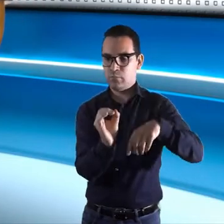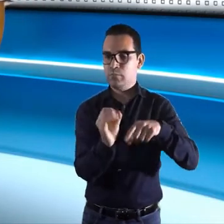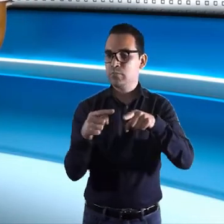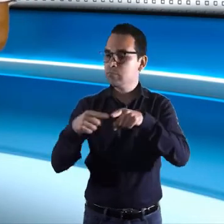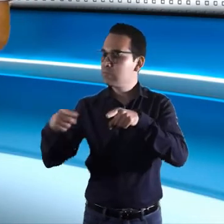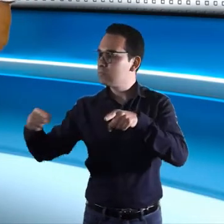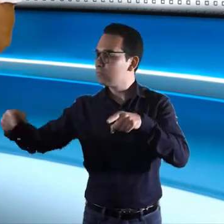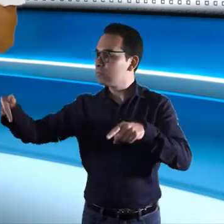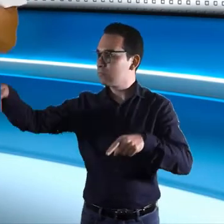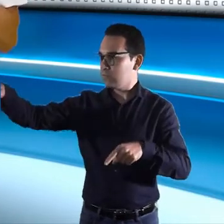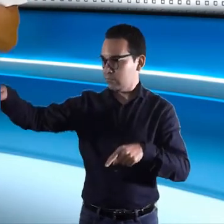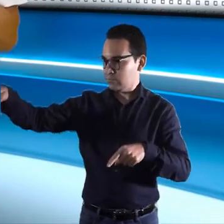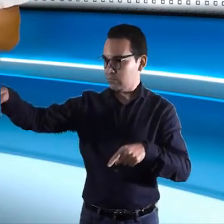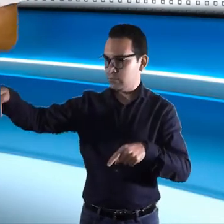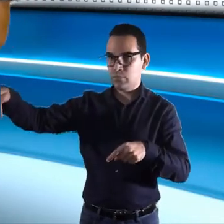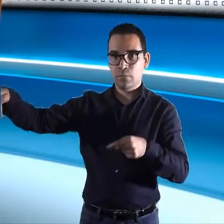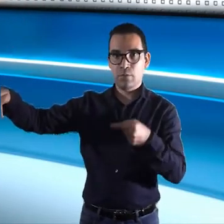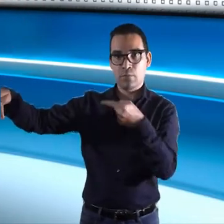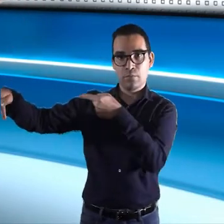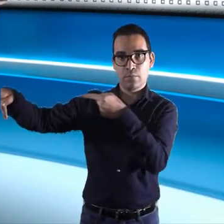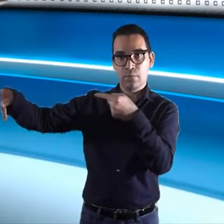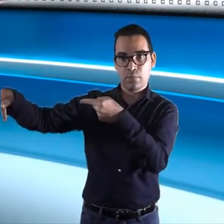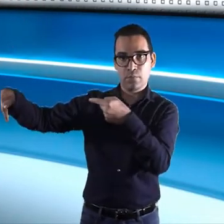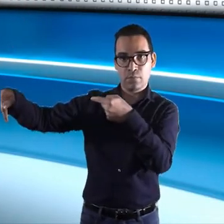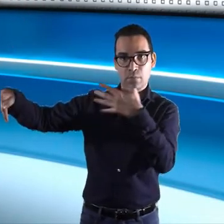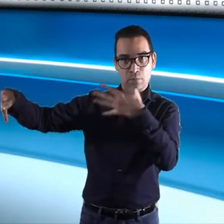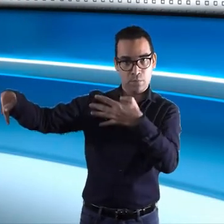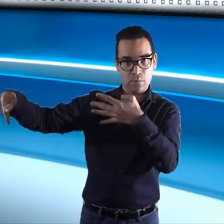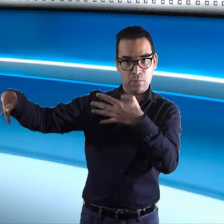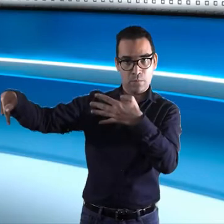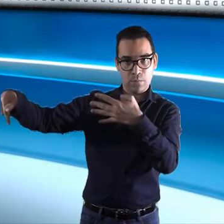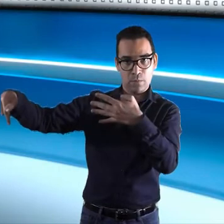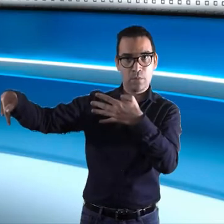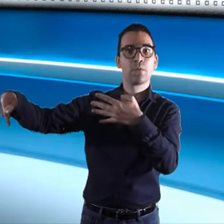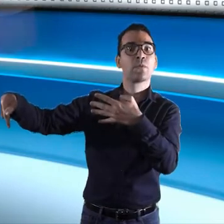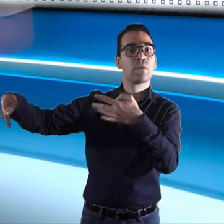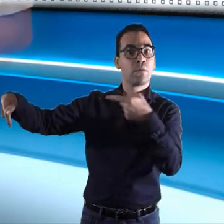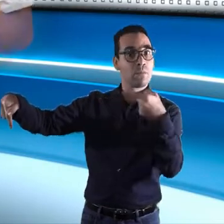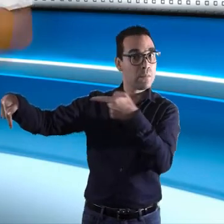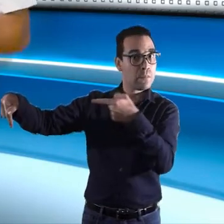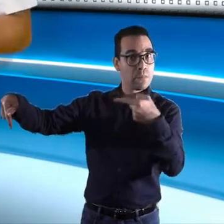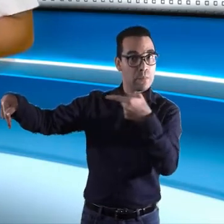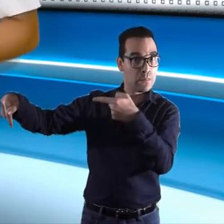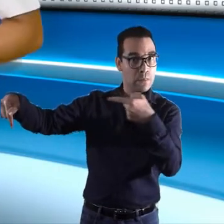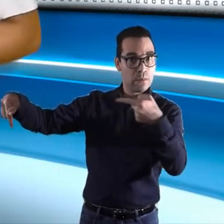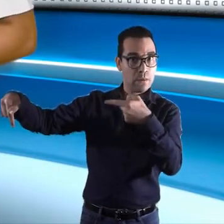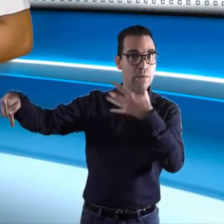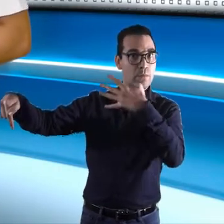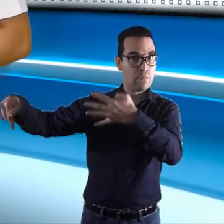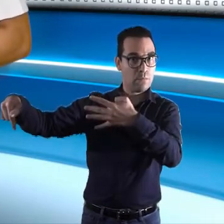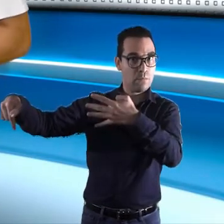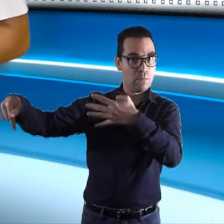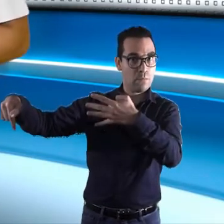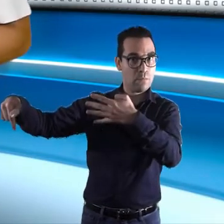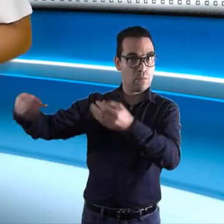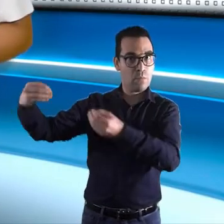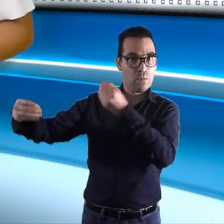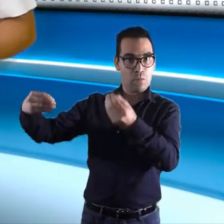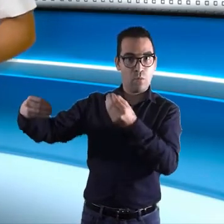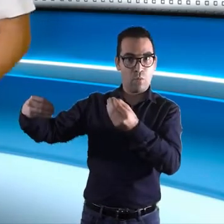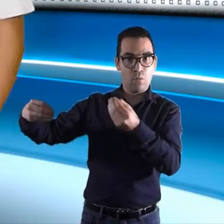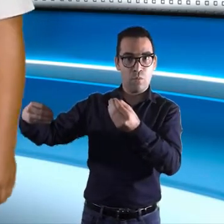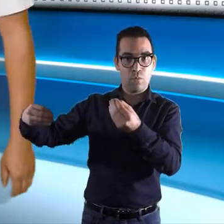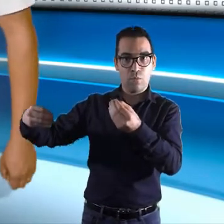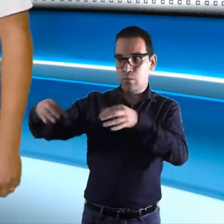Menos 4, o menos 4 se refere ao 4 negativo. Então, nós devemos caminhar